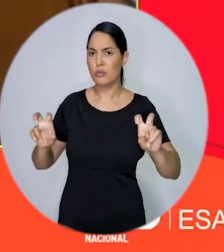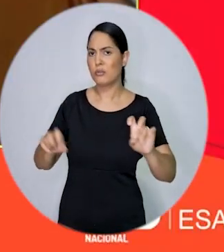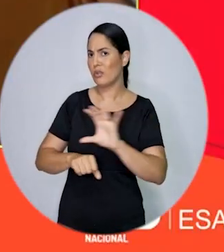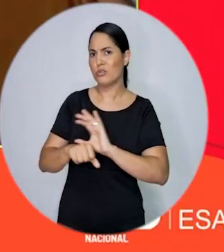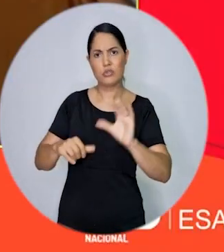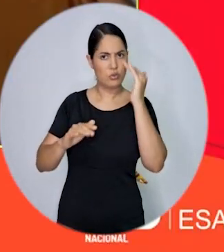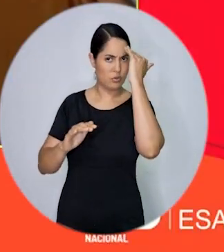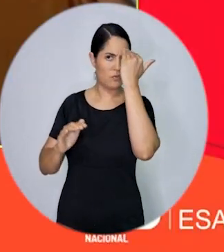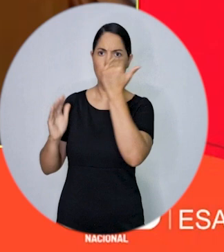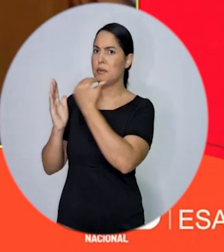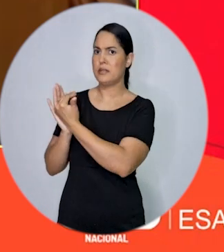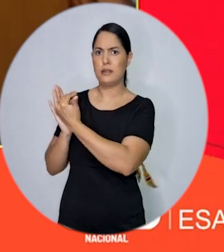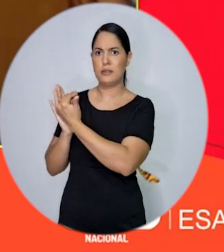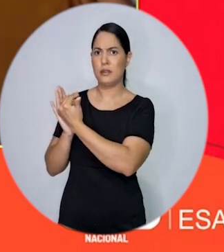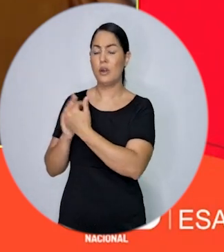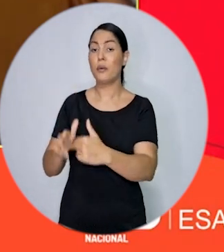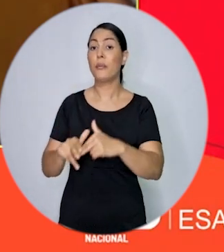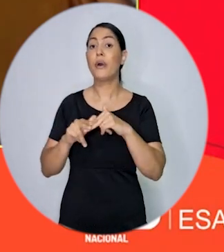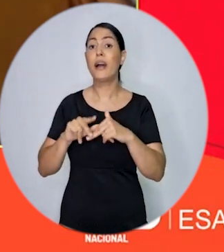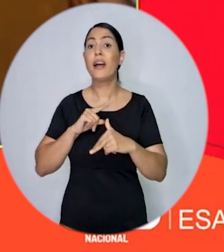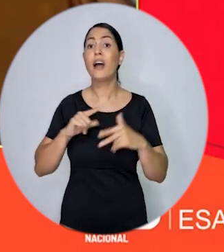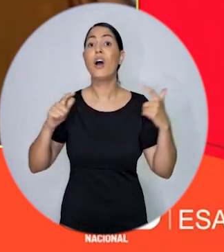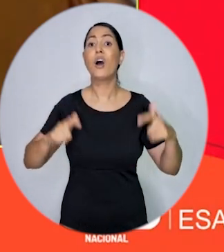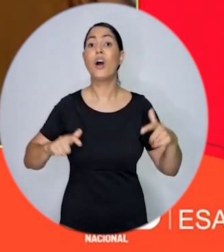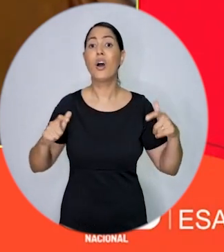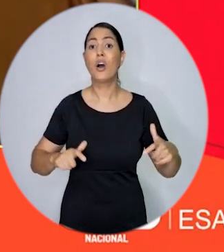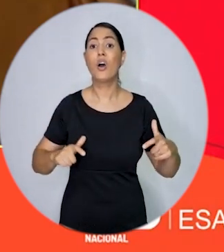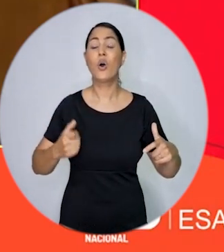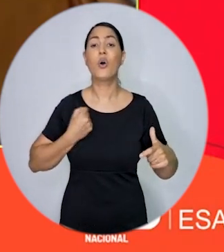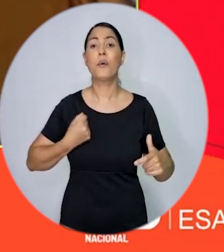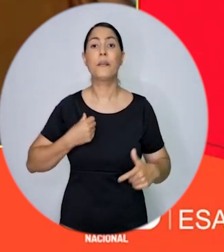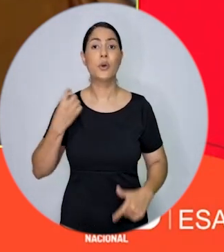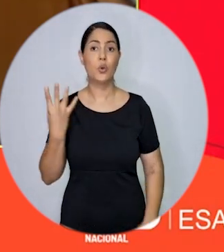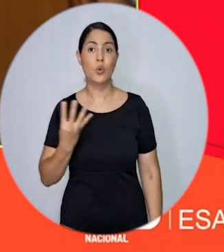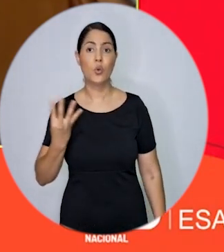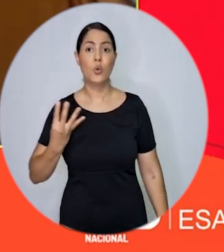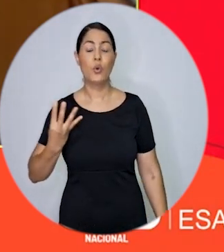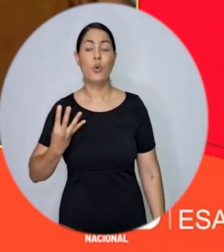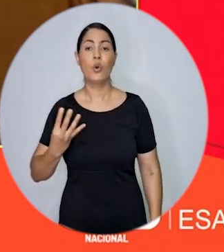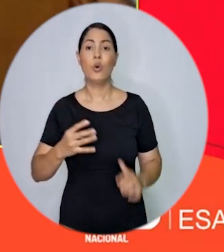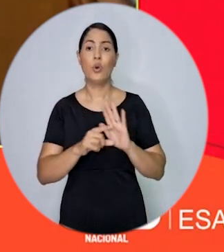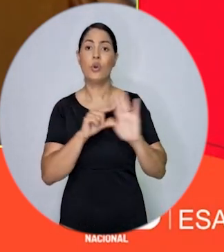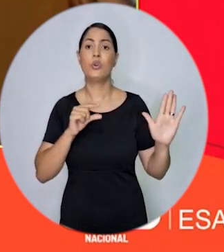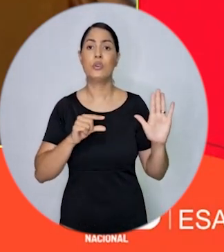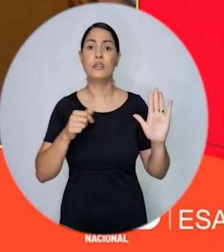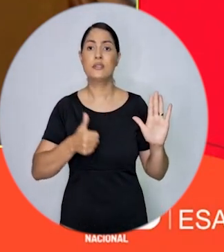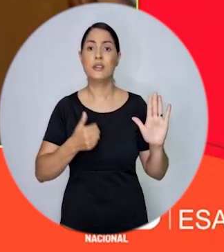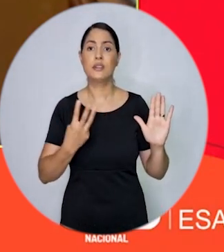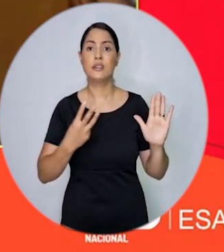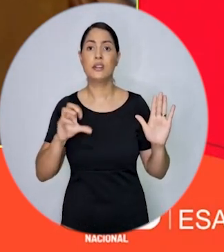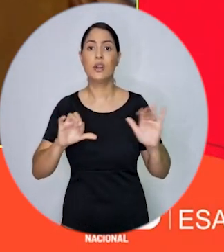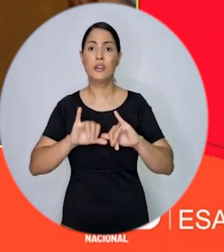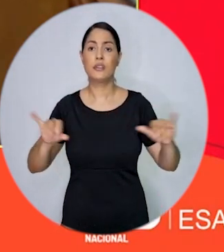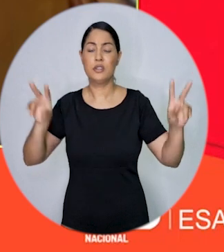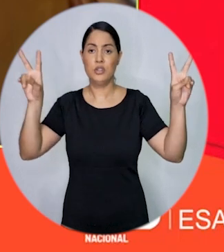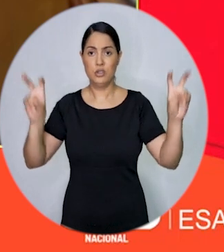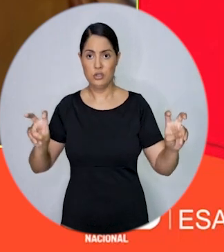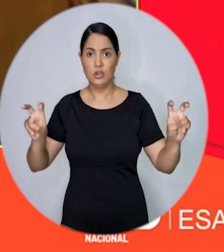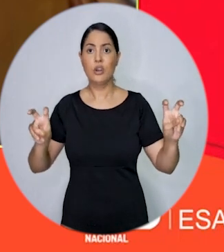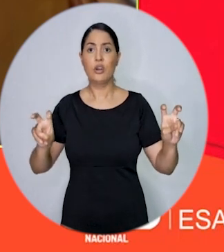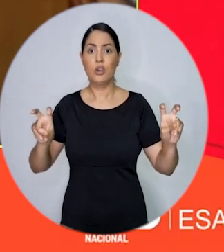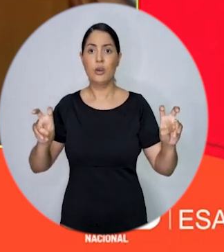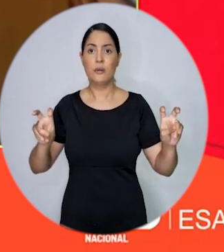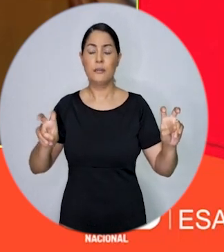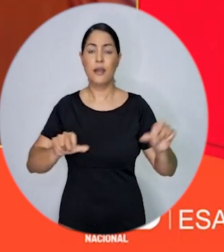a inconstitucionalidade do inciso 4 do 139, no que diz